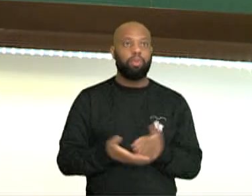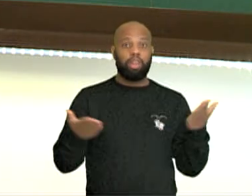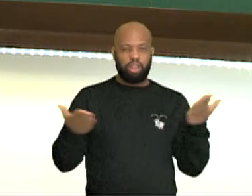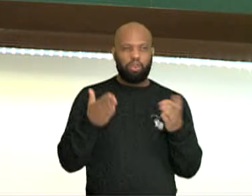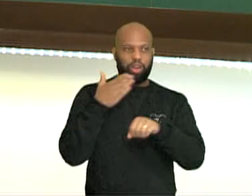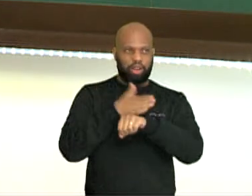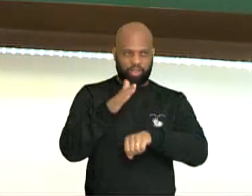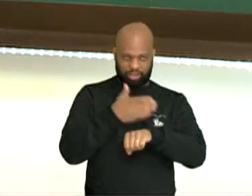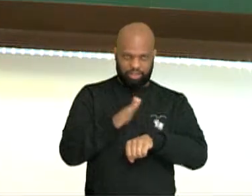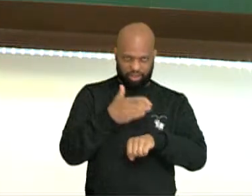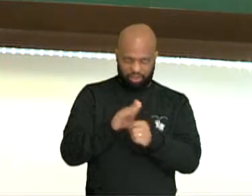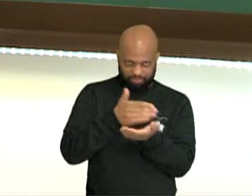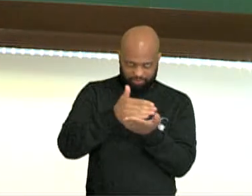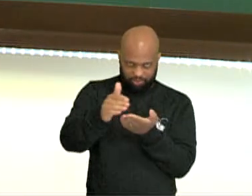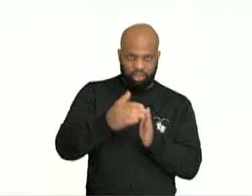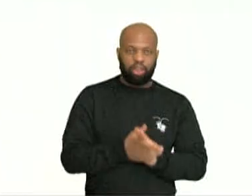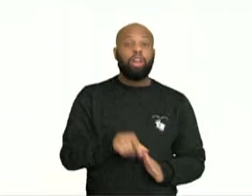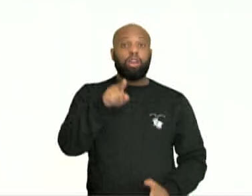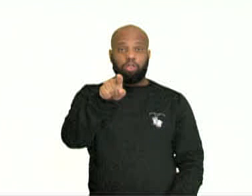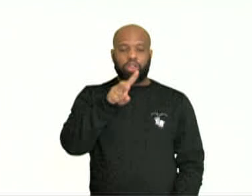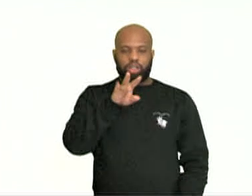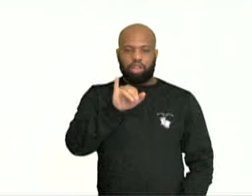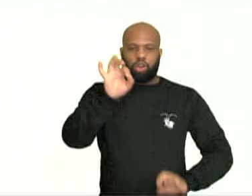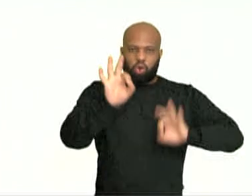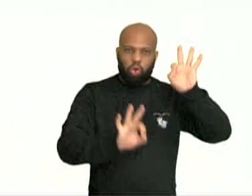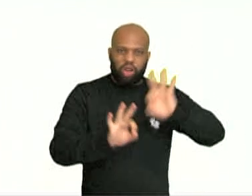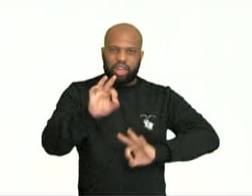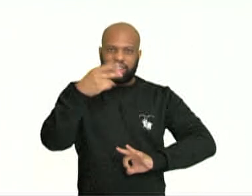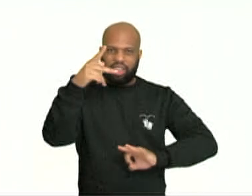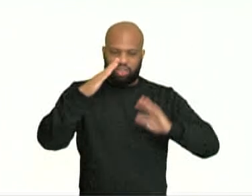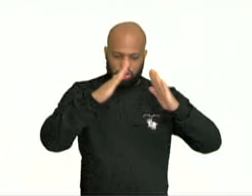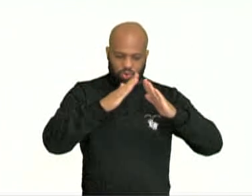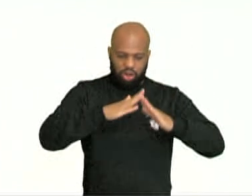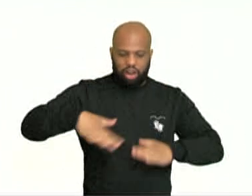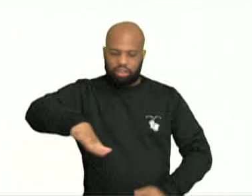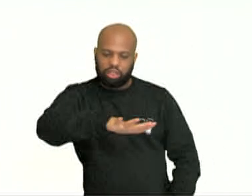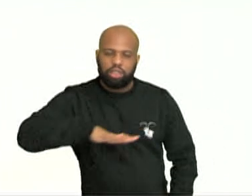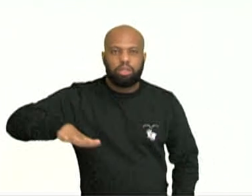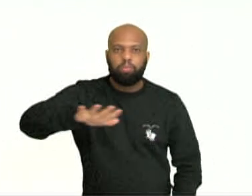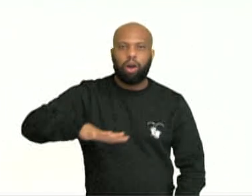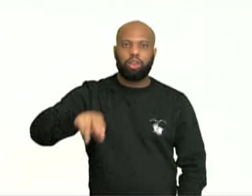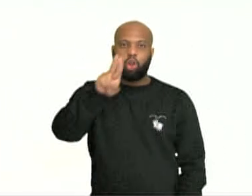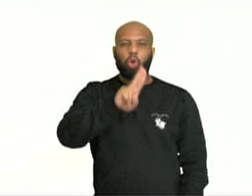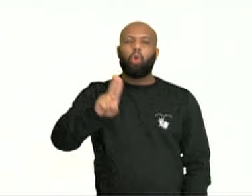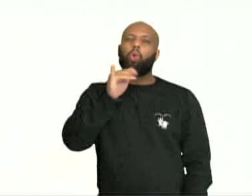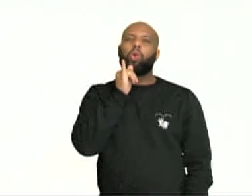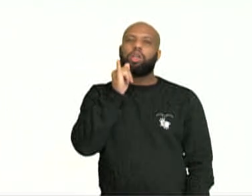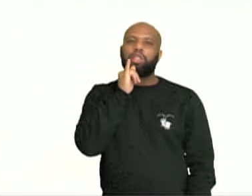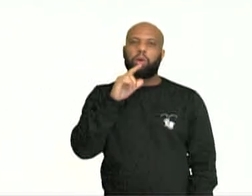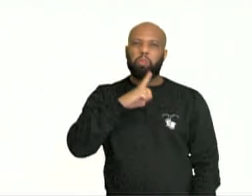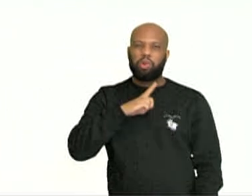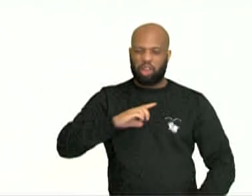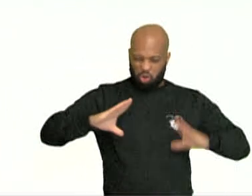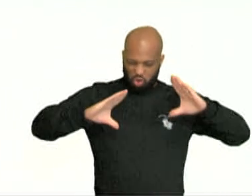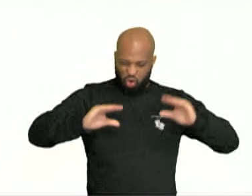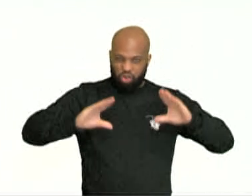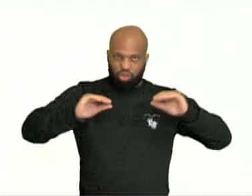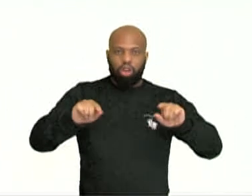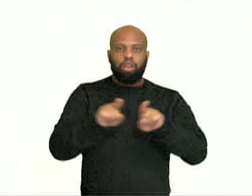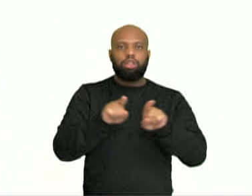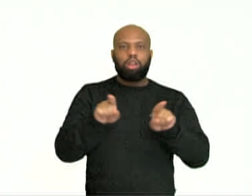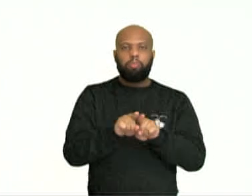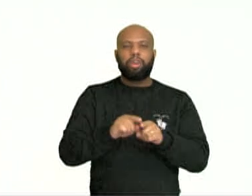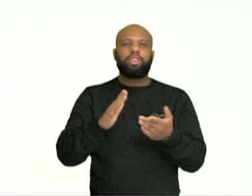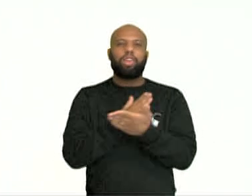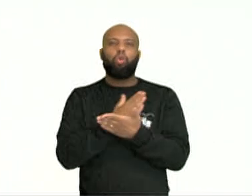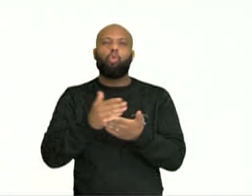um pouquinho então, gente? Organize um espaço. Se puder, utilize algo como um colchonete e músicas calmas para encher